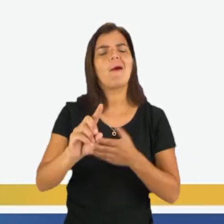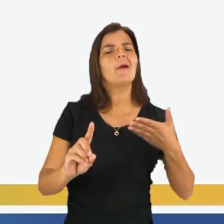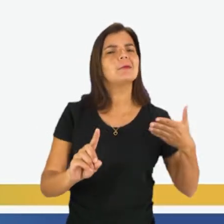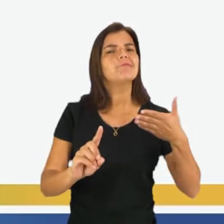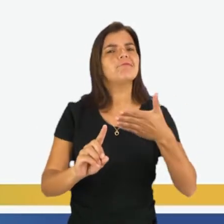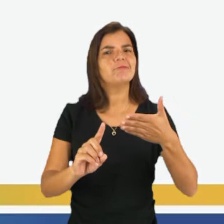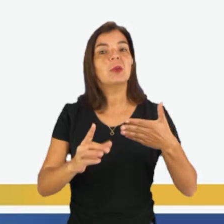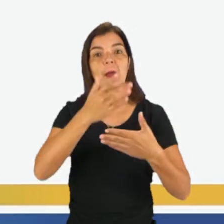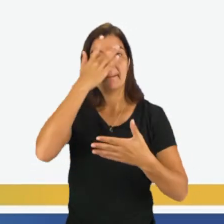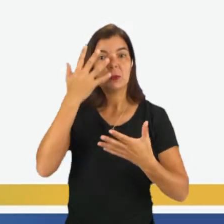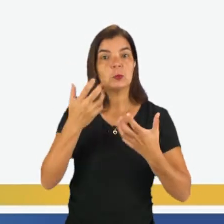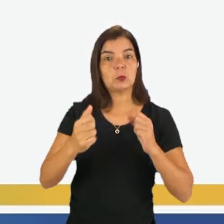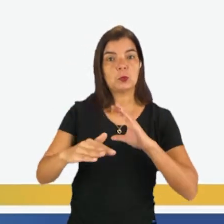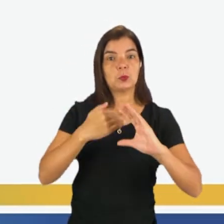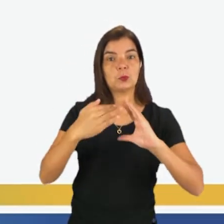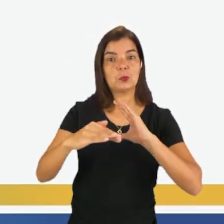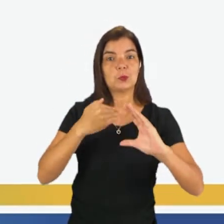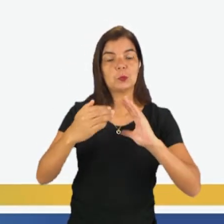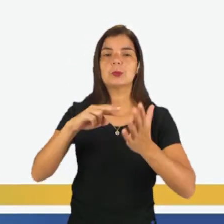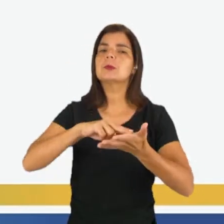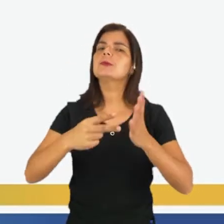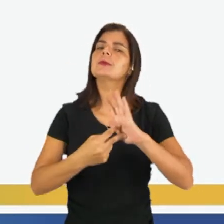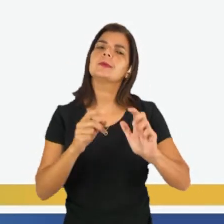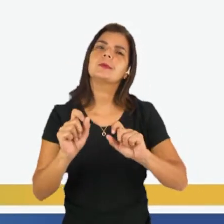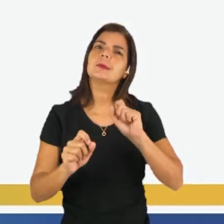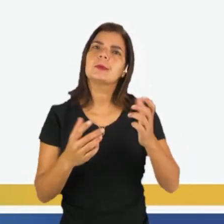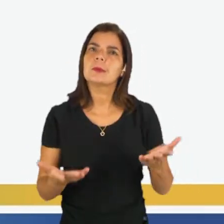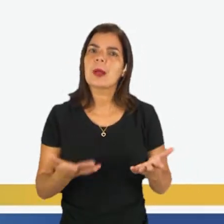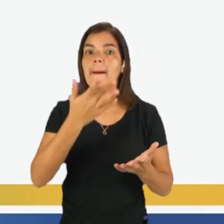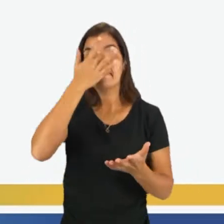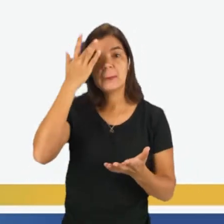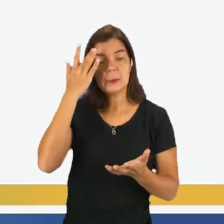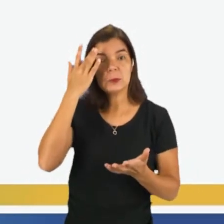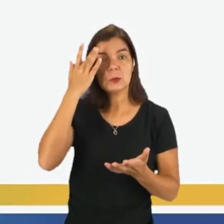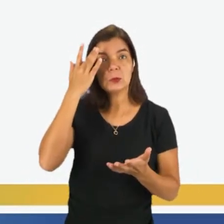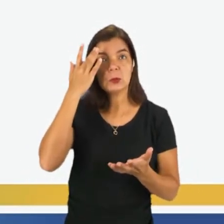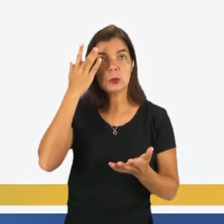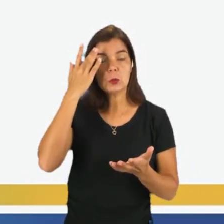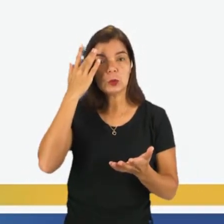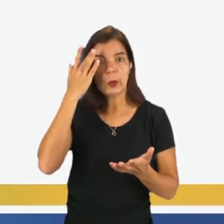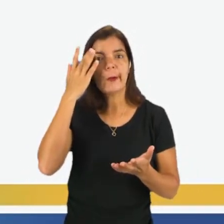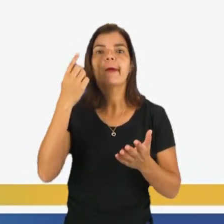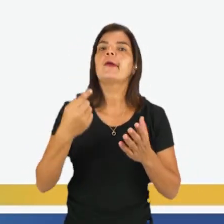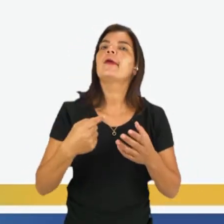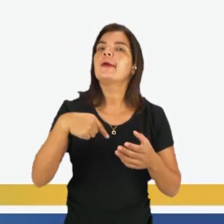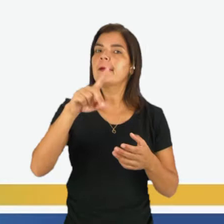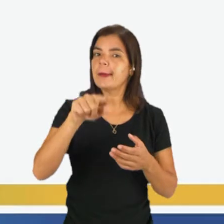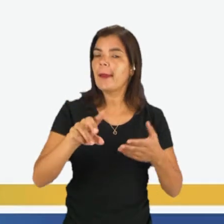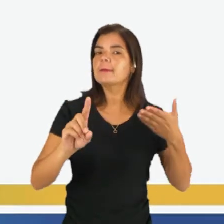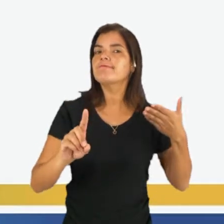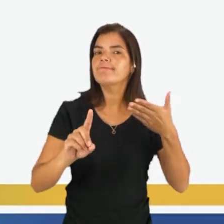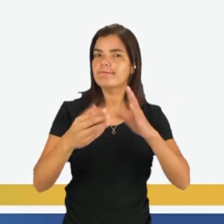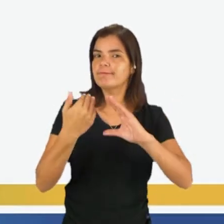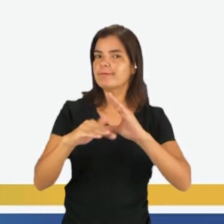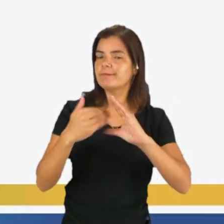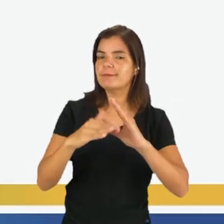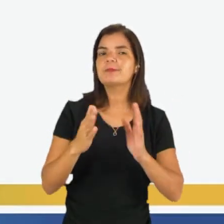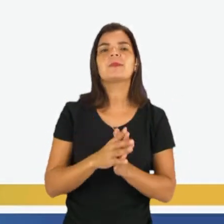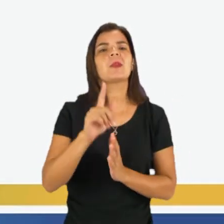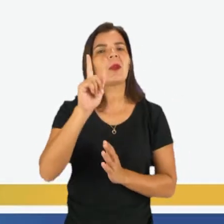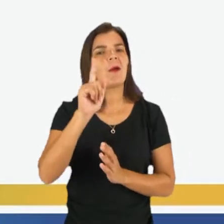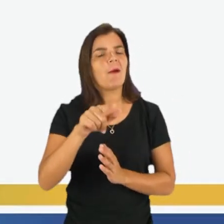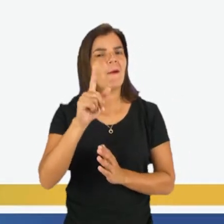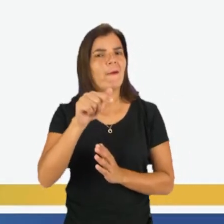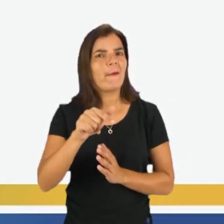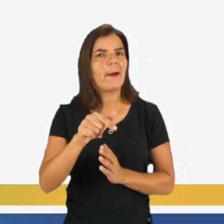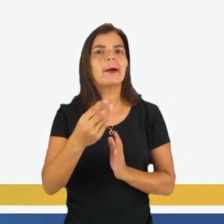o receptor da mensagem, ou seja, a quem ele se destina. Essa função é